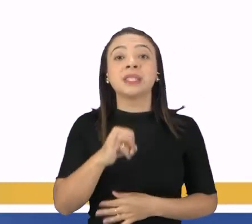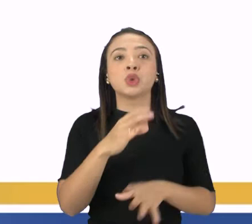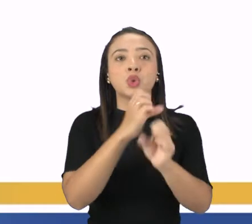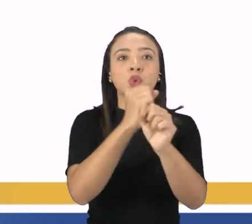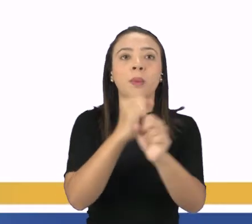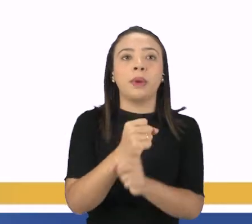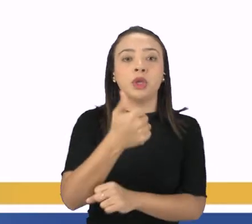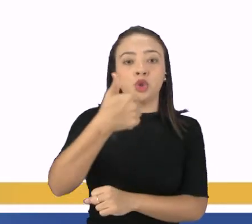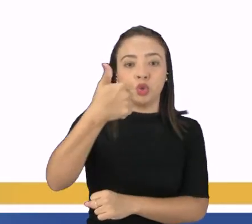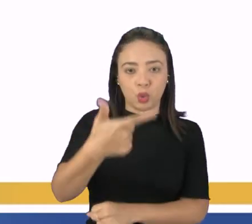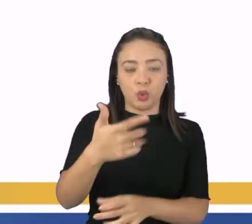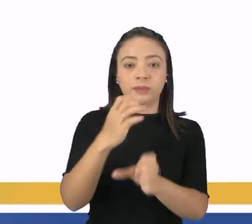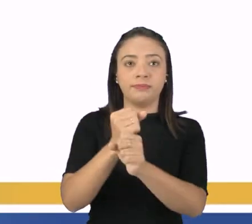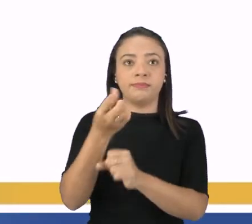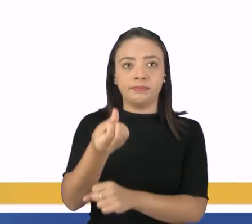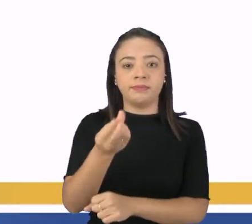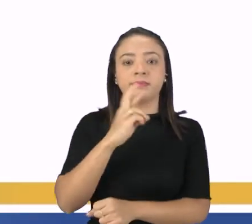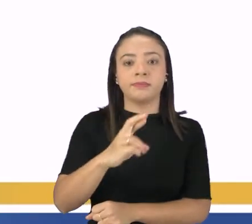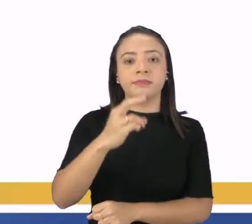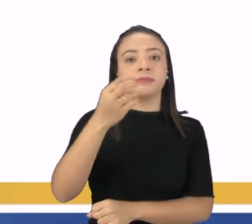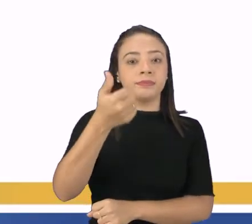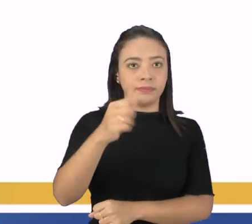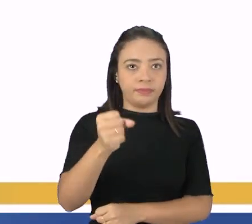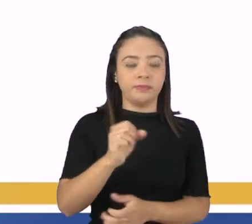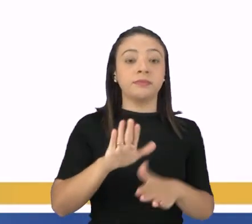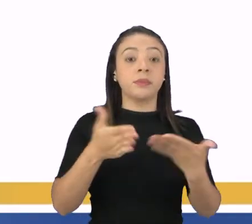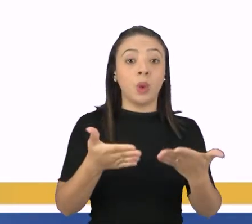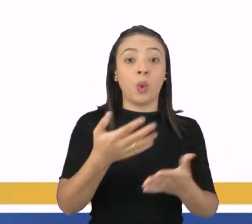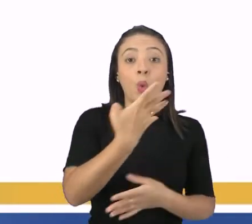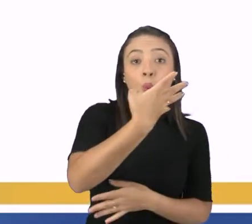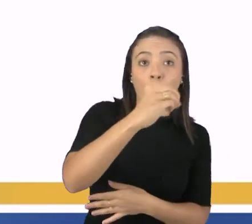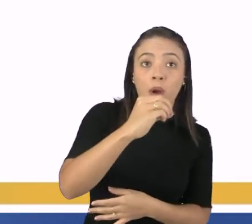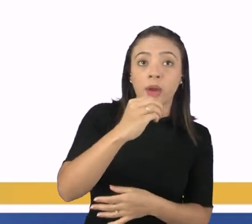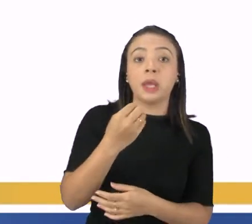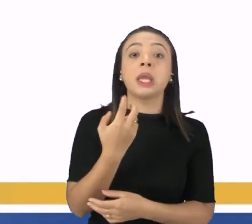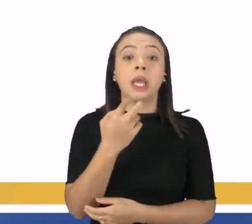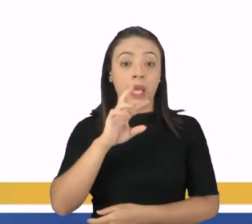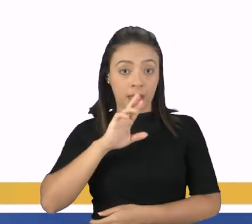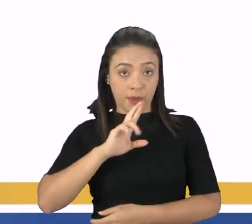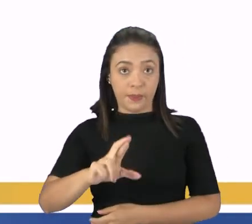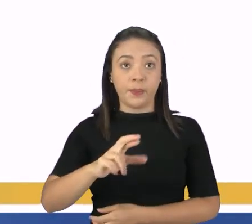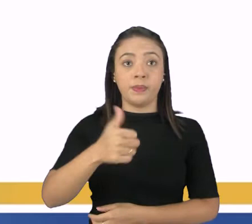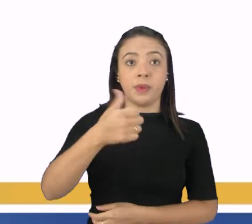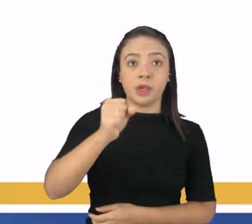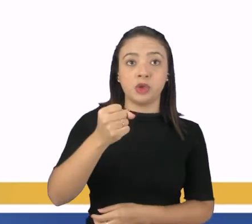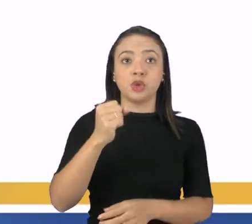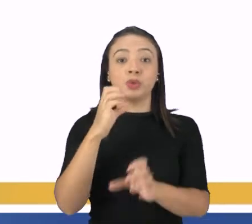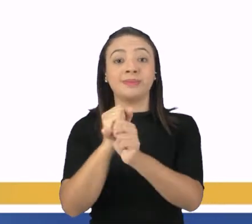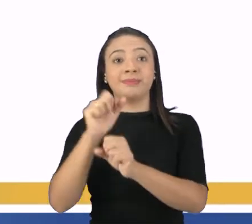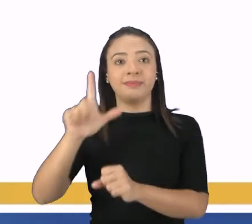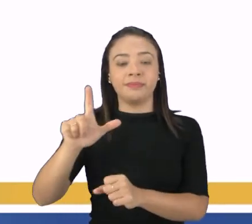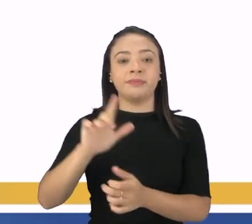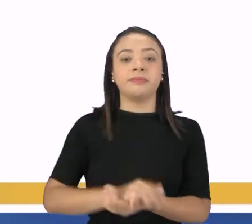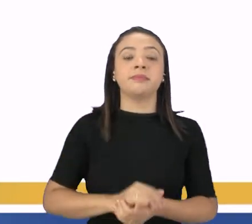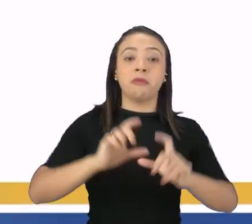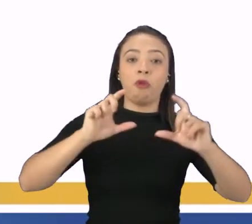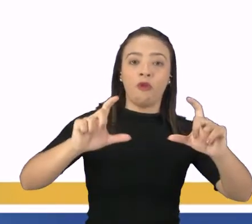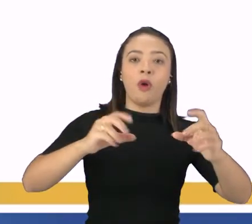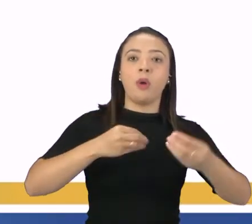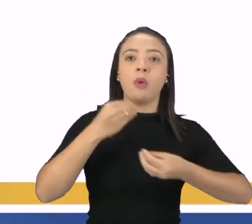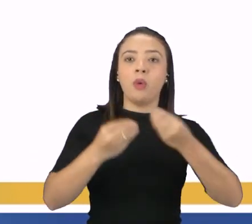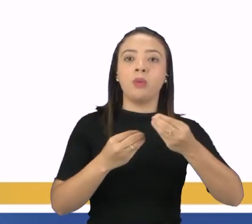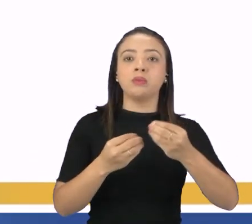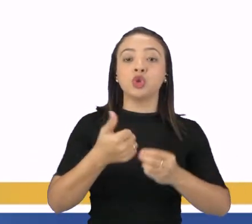6, temos 18, né? Então, a expressão fica 40 igual a 18 mais L, né? Então, essa seria a nossa equação.